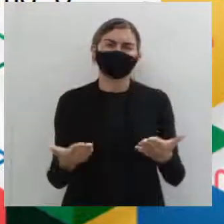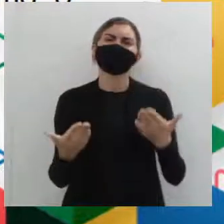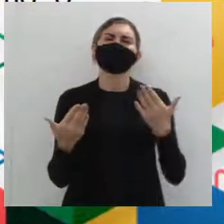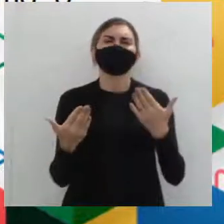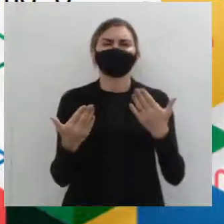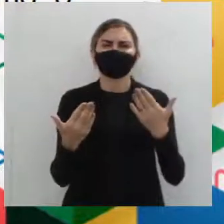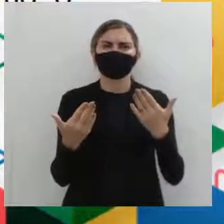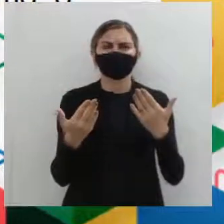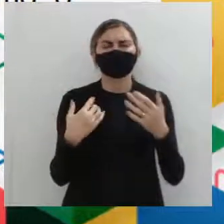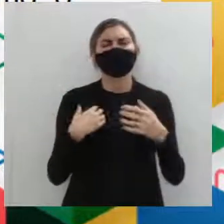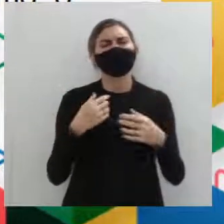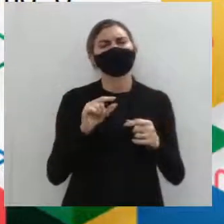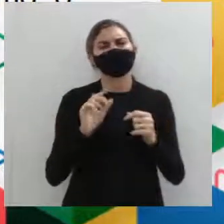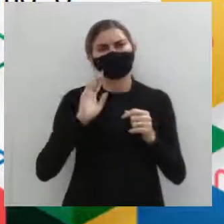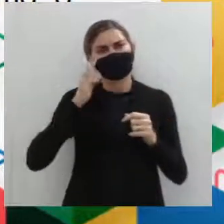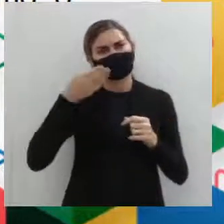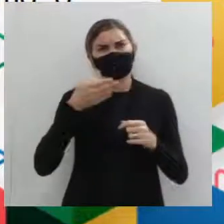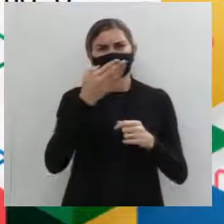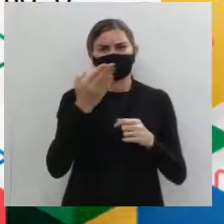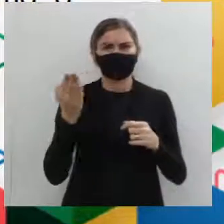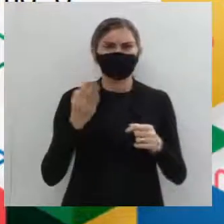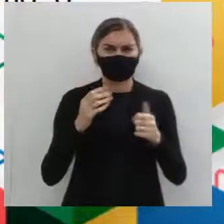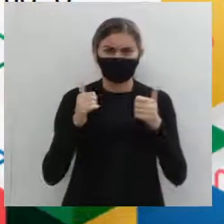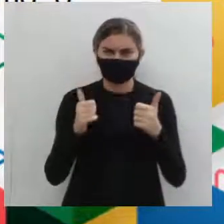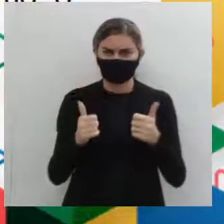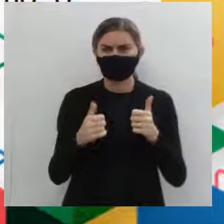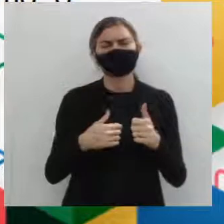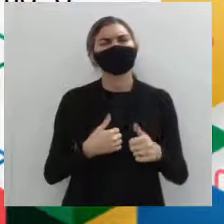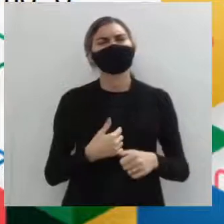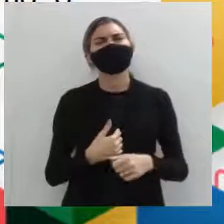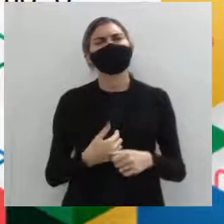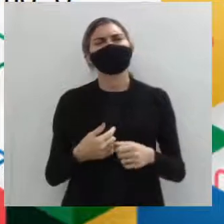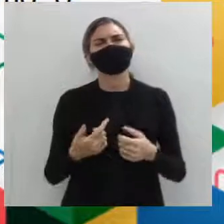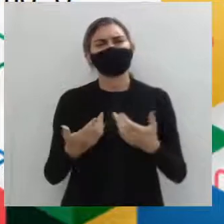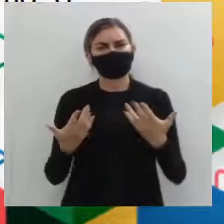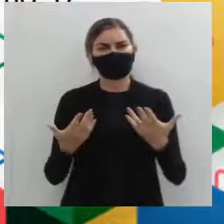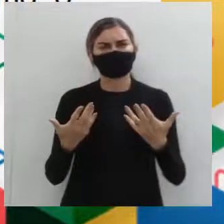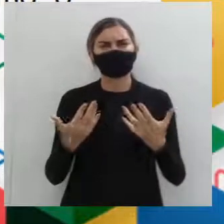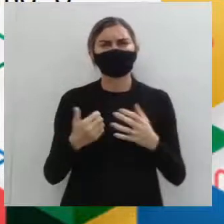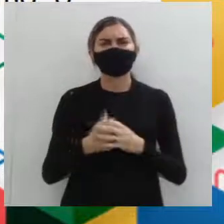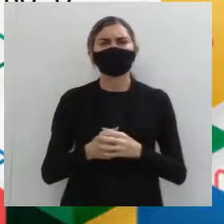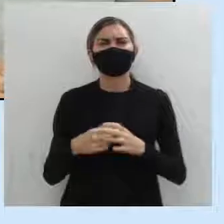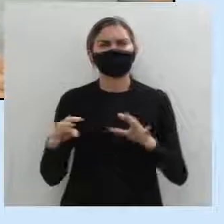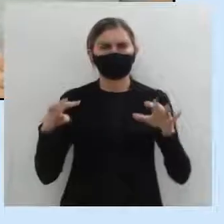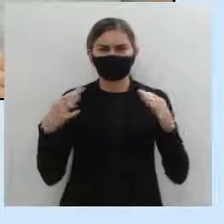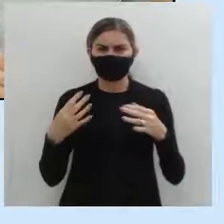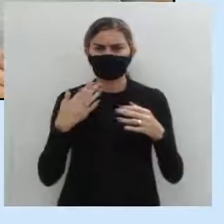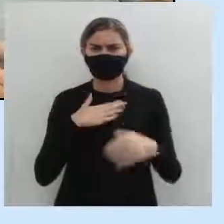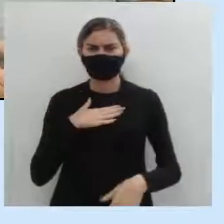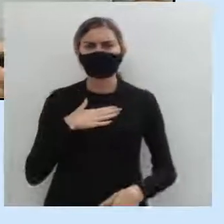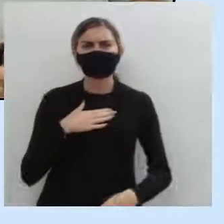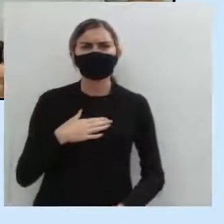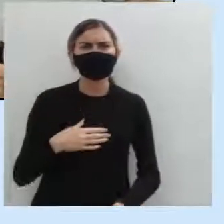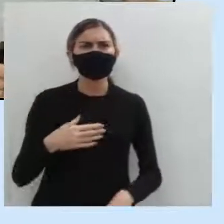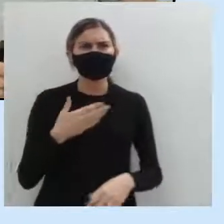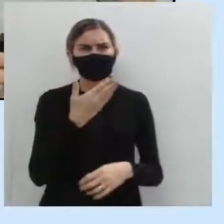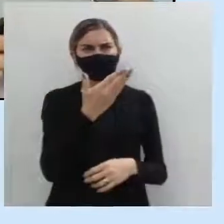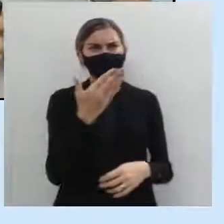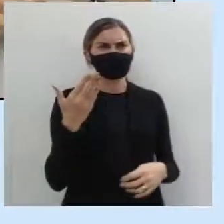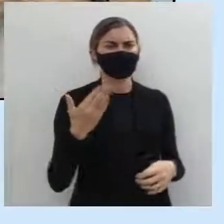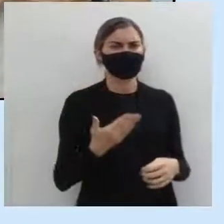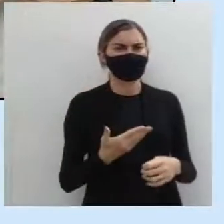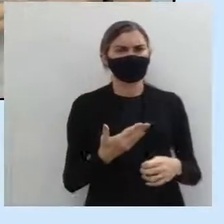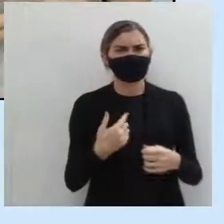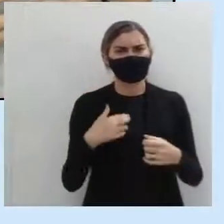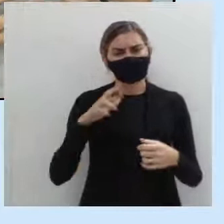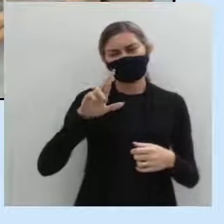maneira sucinta e direta. Show? Bacana? Aninha, traz aqui para mim, por favor. Olha aí, gente.